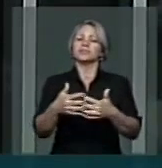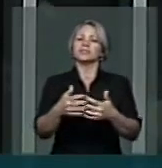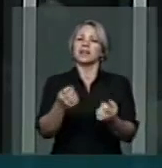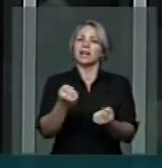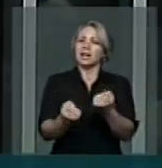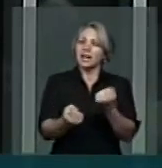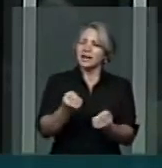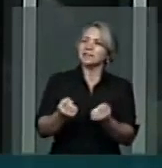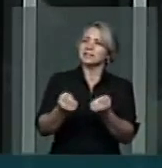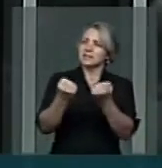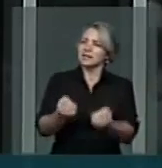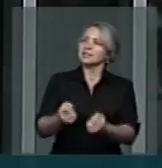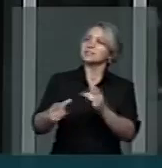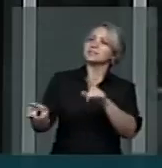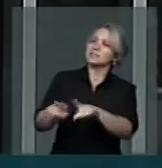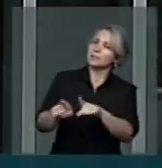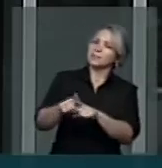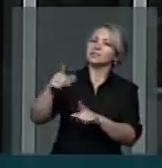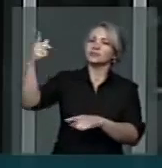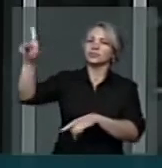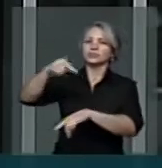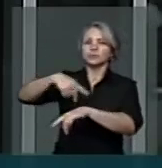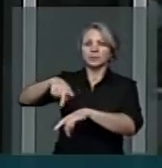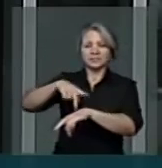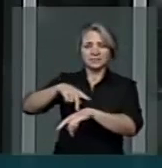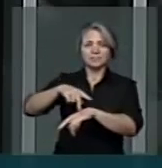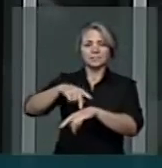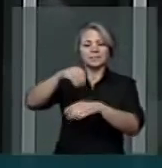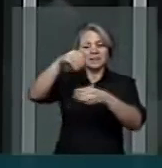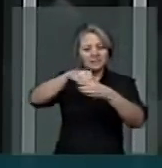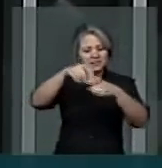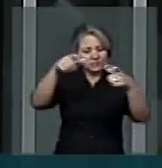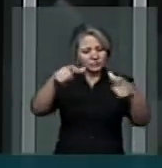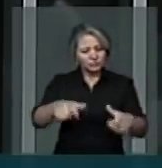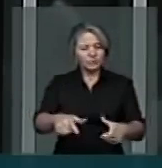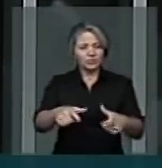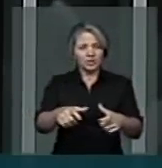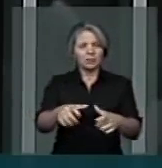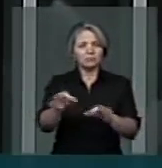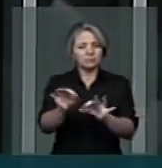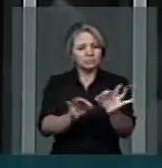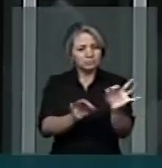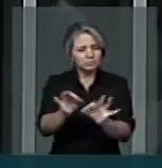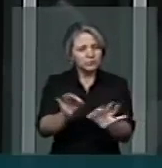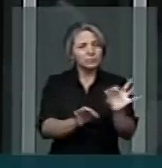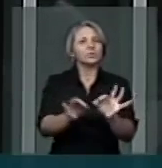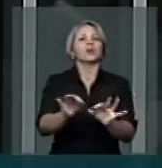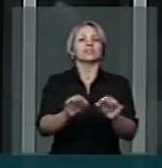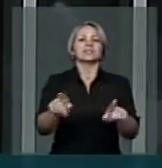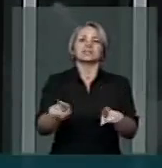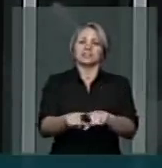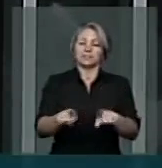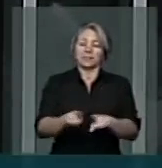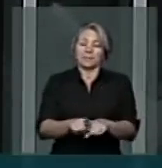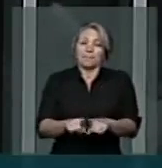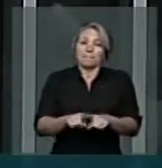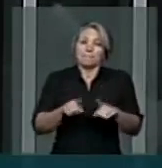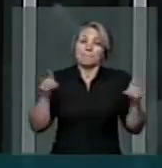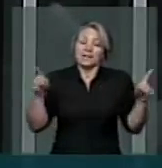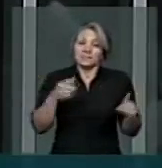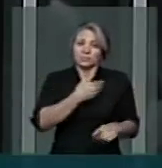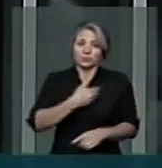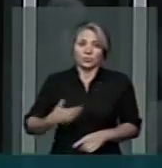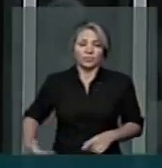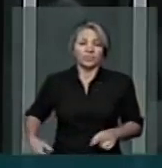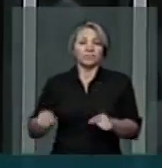de terceiros. E isso dentro de área de porto organizado também. O que fez o governo com a edição